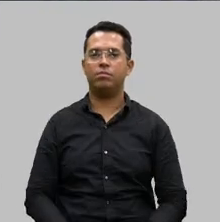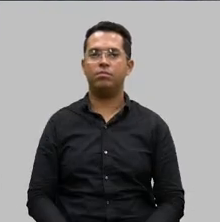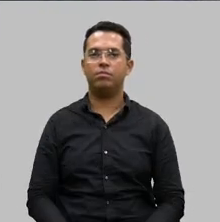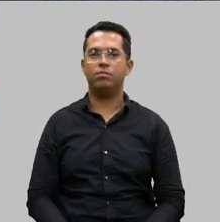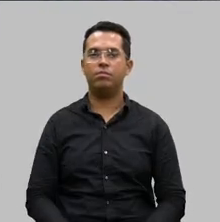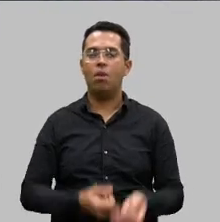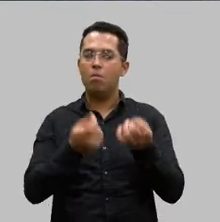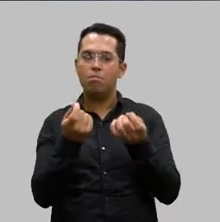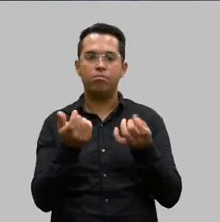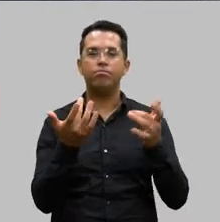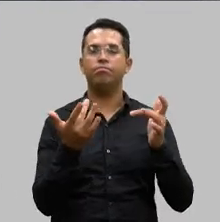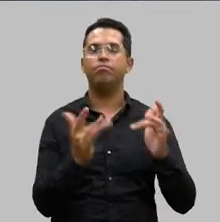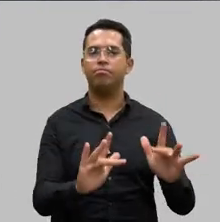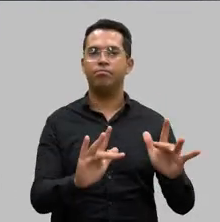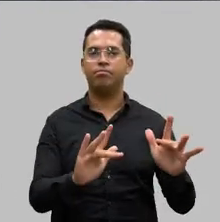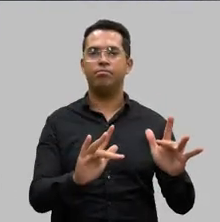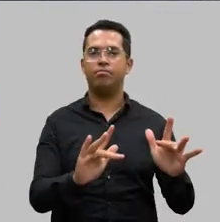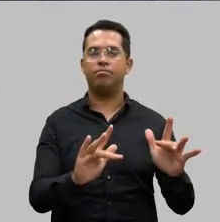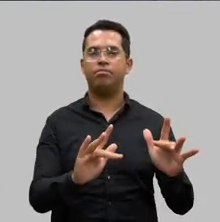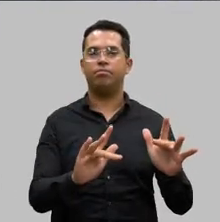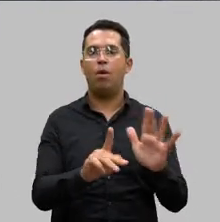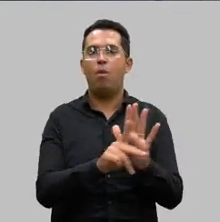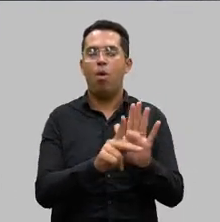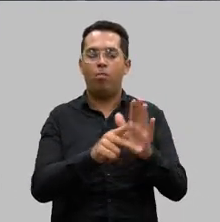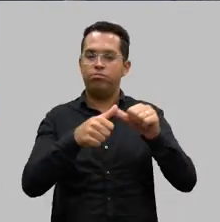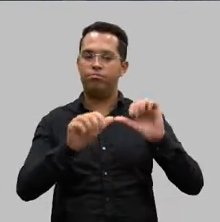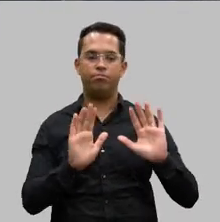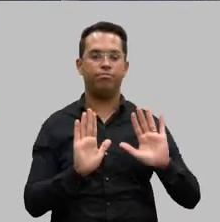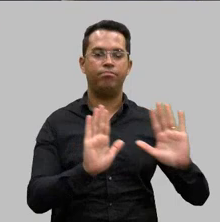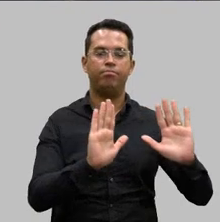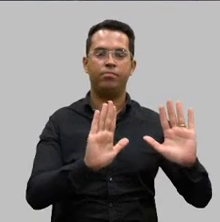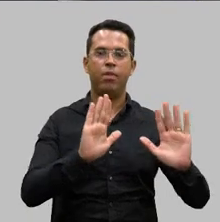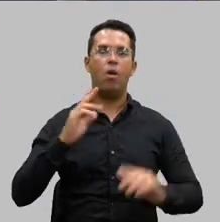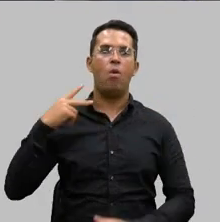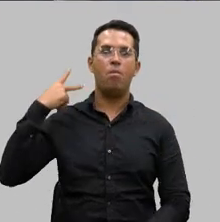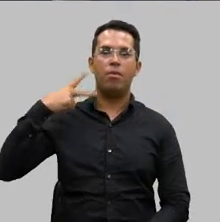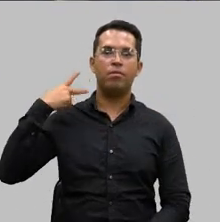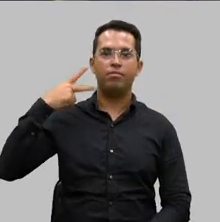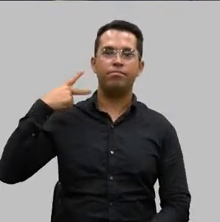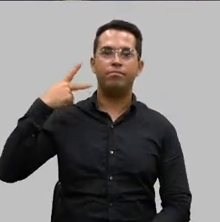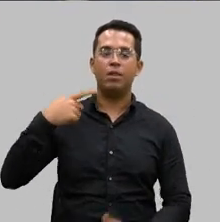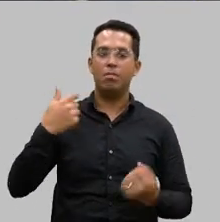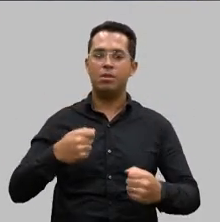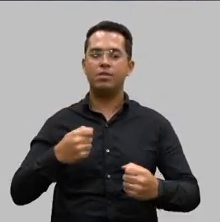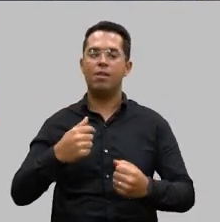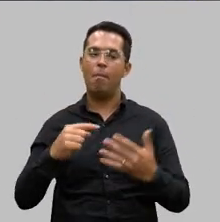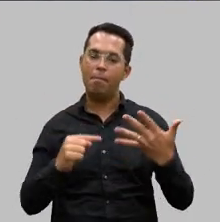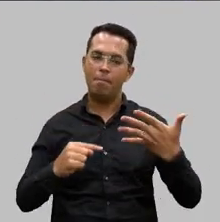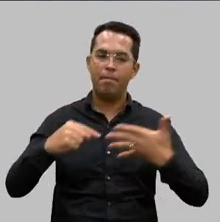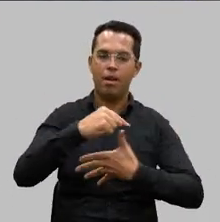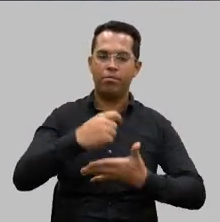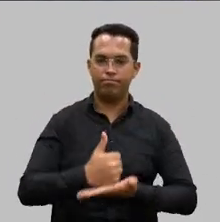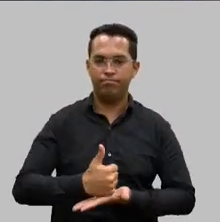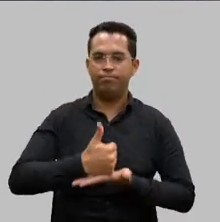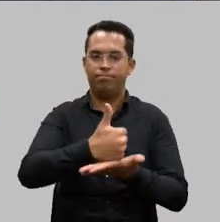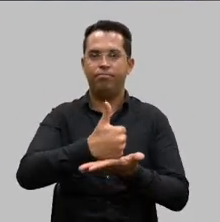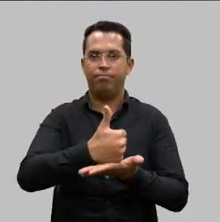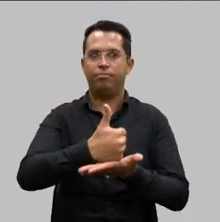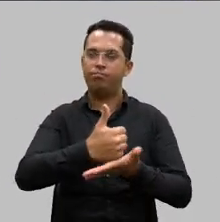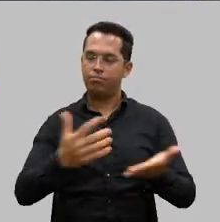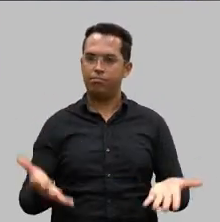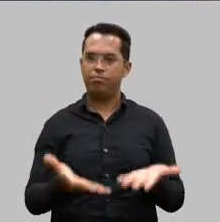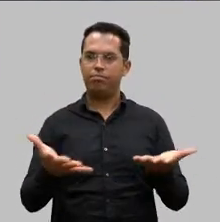na mão dos prefeitos essa responsabilidade sem os recursos correspondentes para que isso seja assumido assim como já é